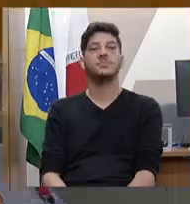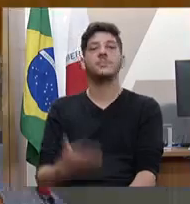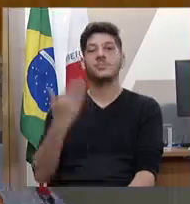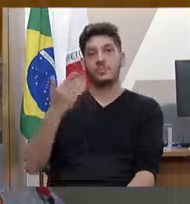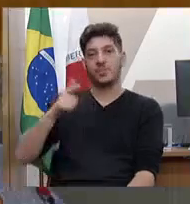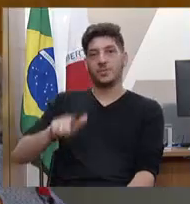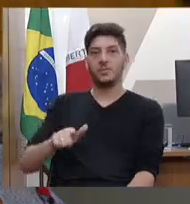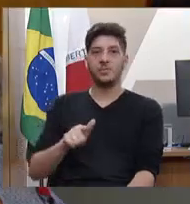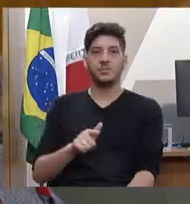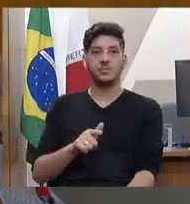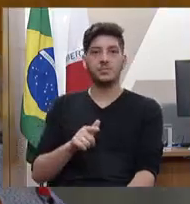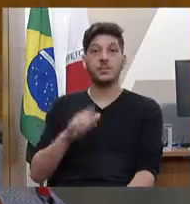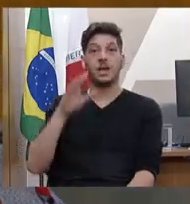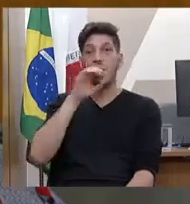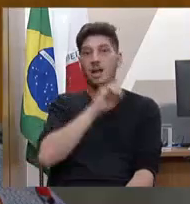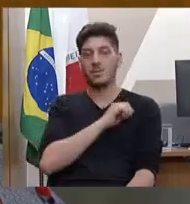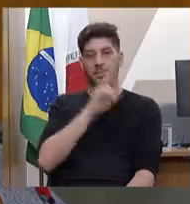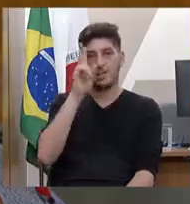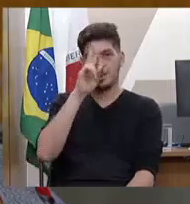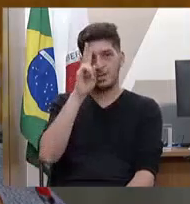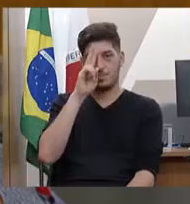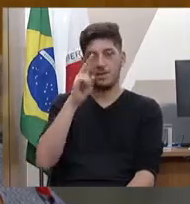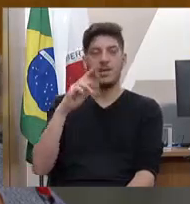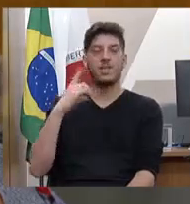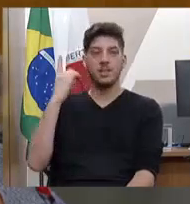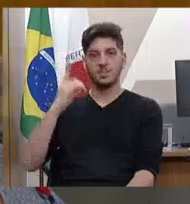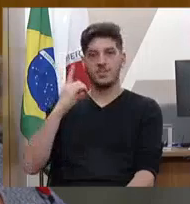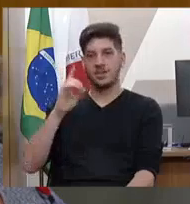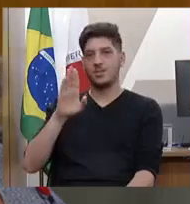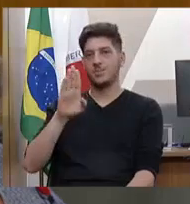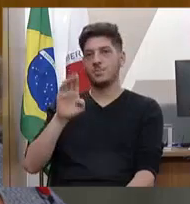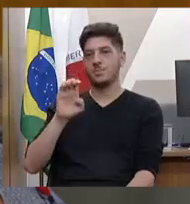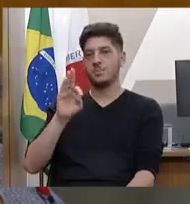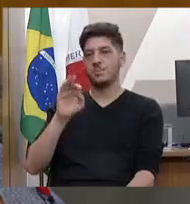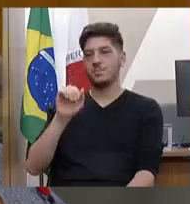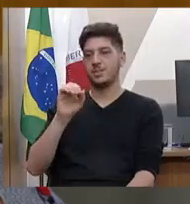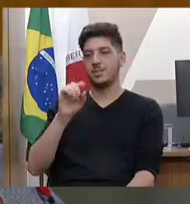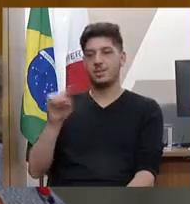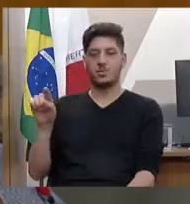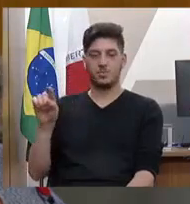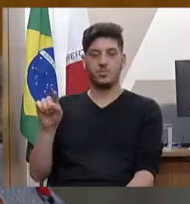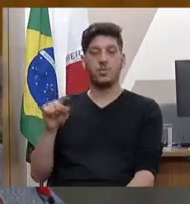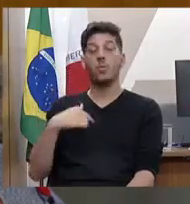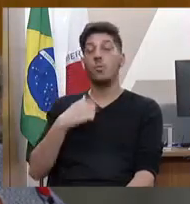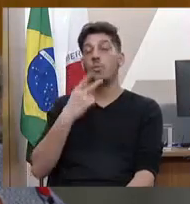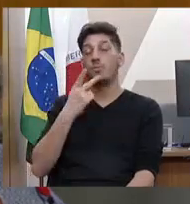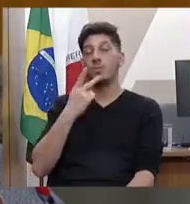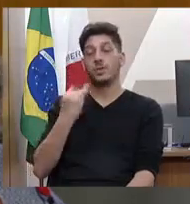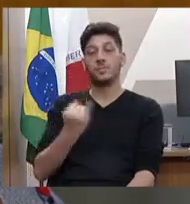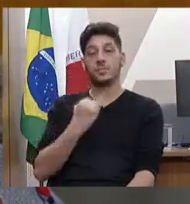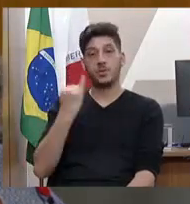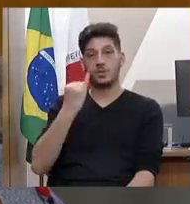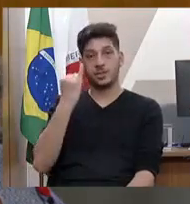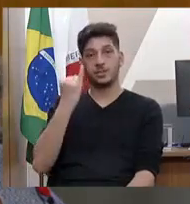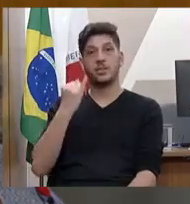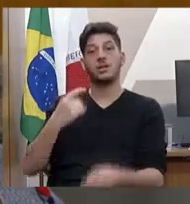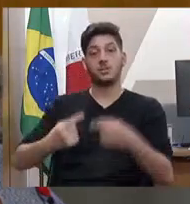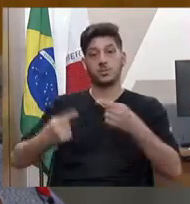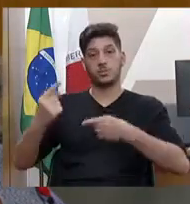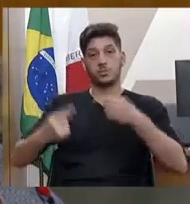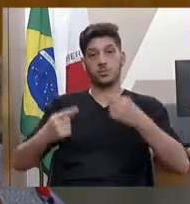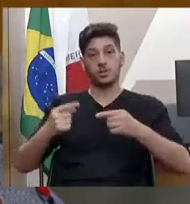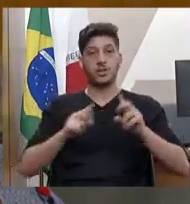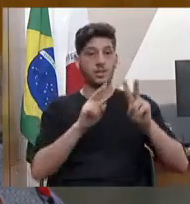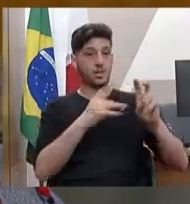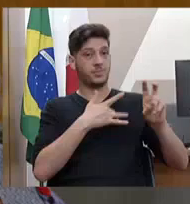Não é só para lembrar que o Betão primeiro é da importância de levar essa discussão sobre